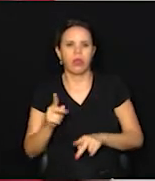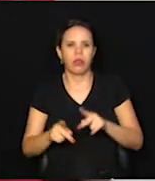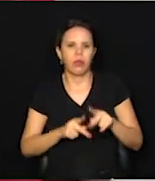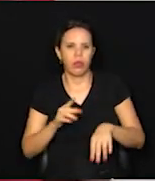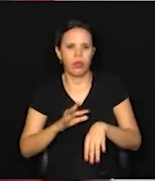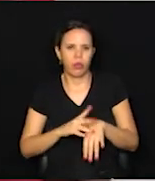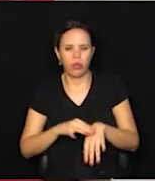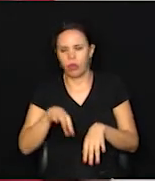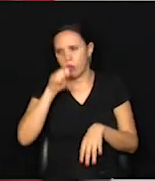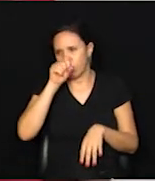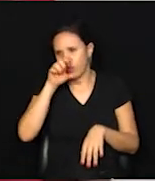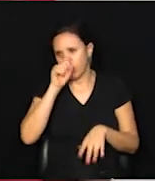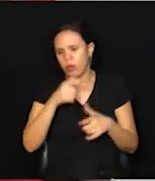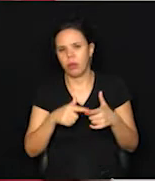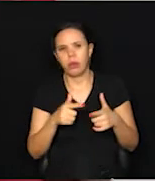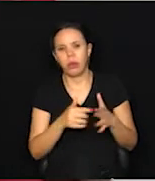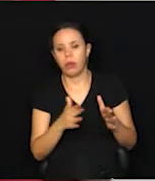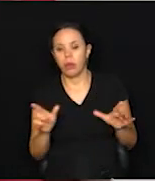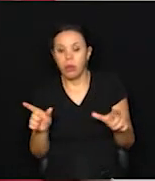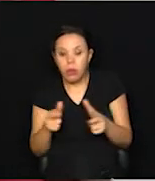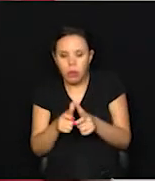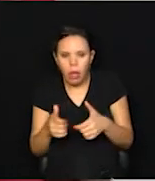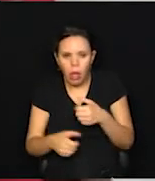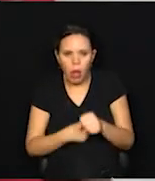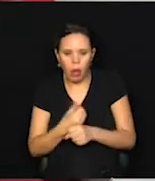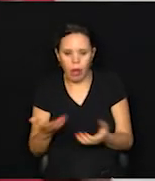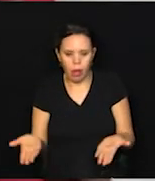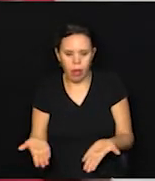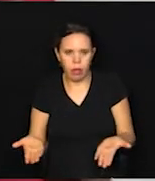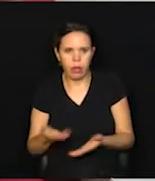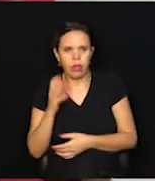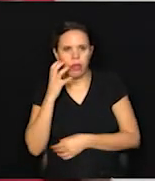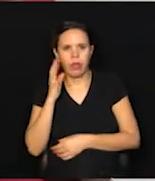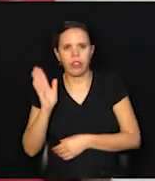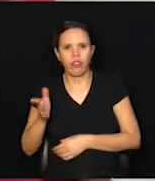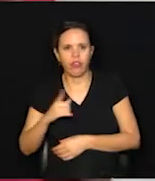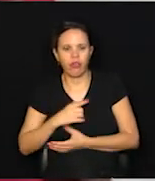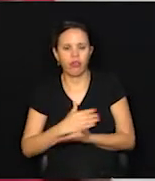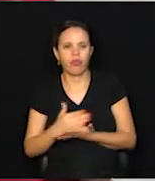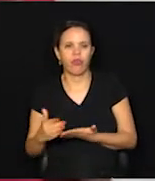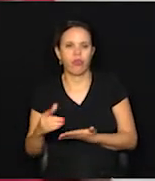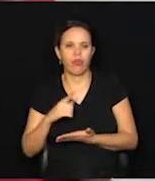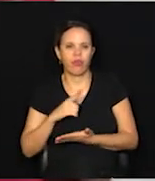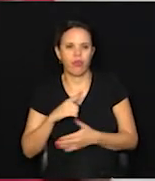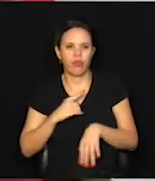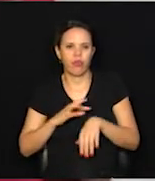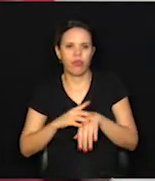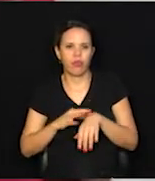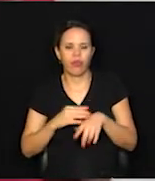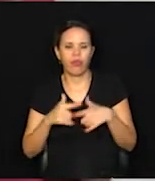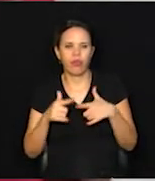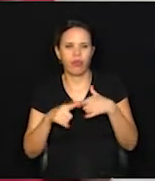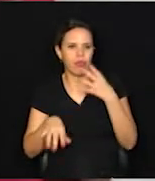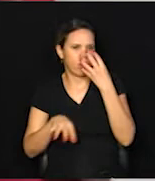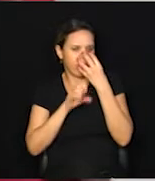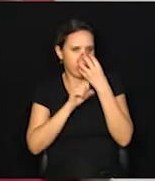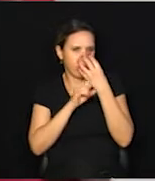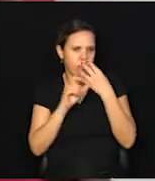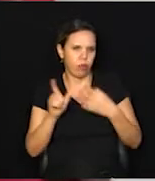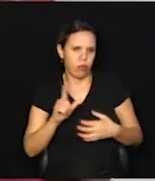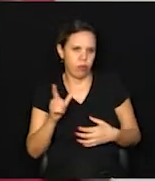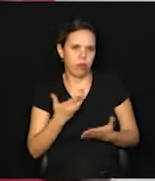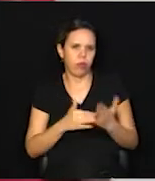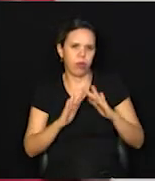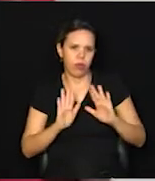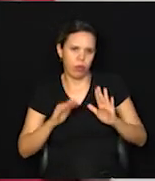doenças respiratórias. Já esse ano, não. Em fevereiro, nós já começamos a ter doença respiratória. É claro que as escolas